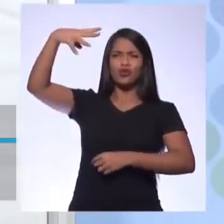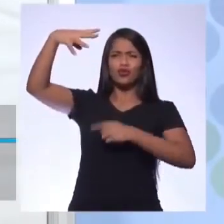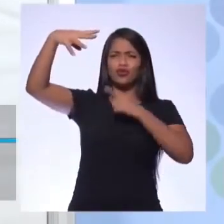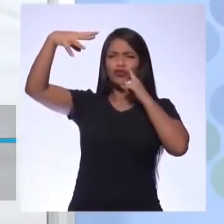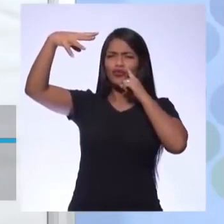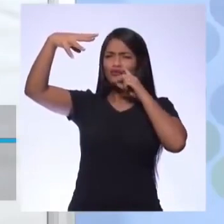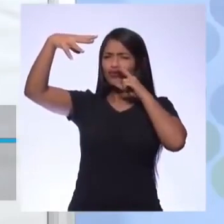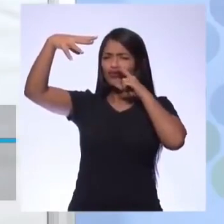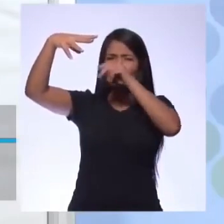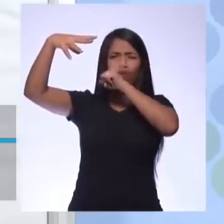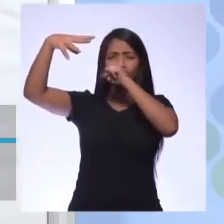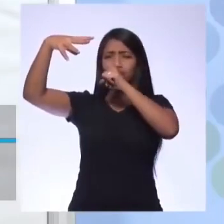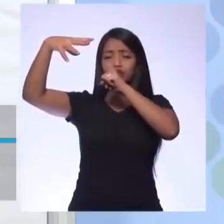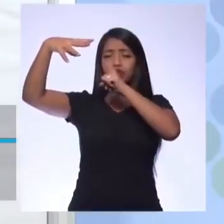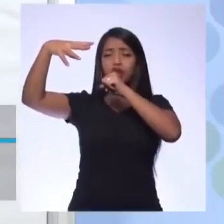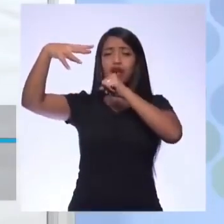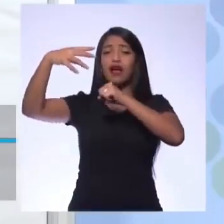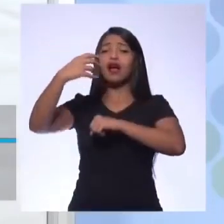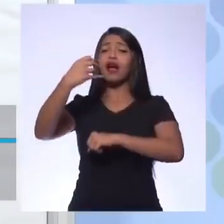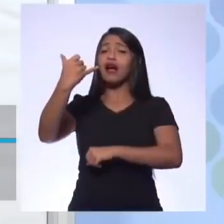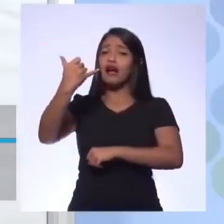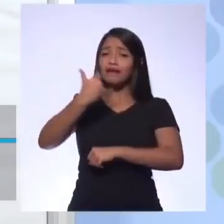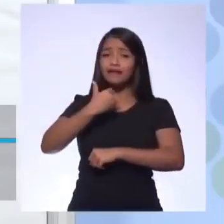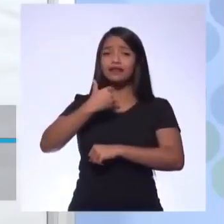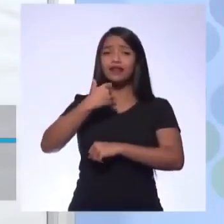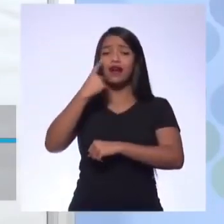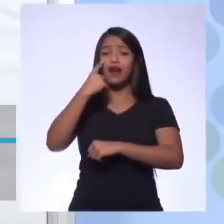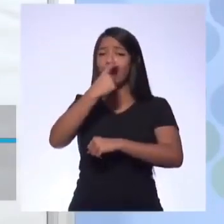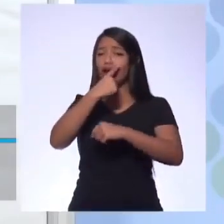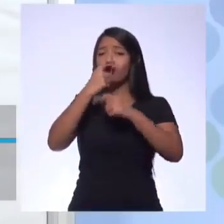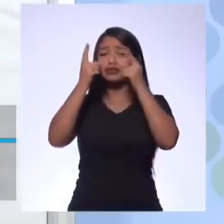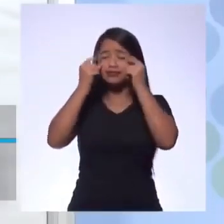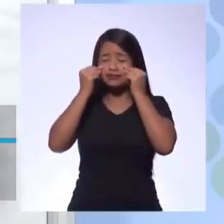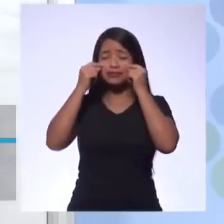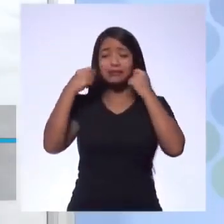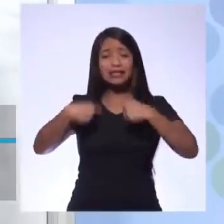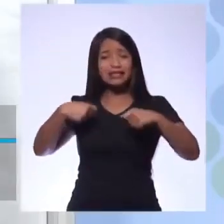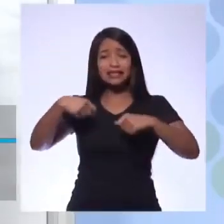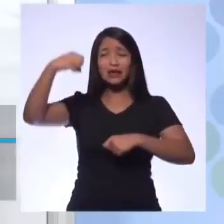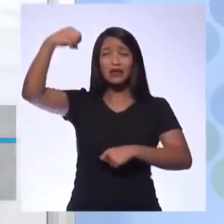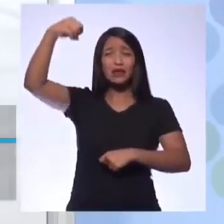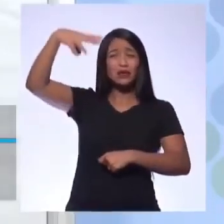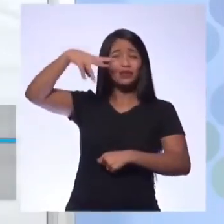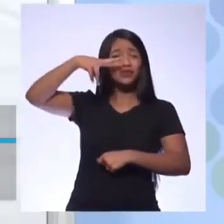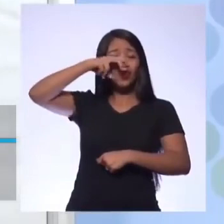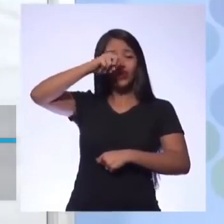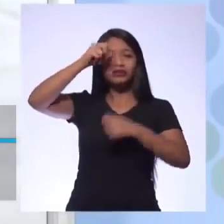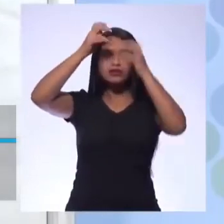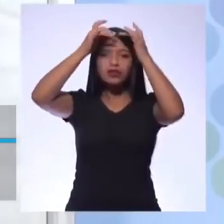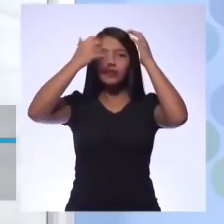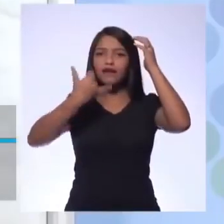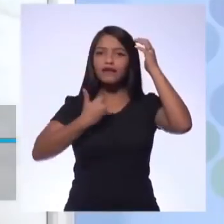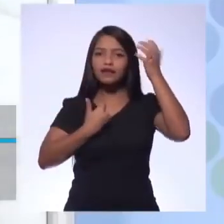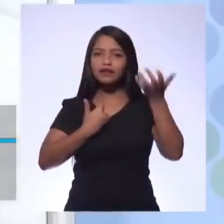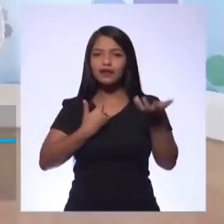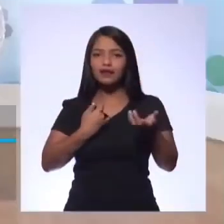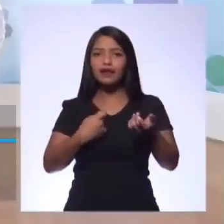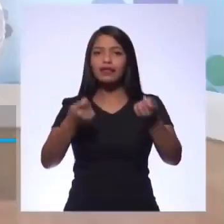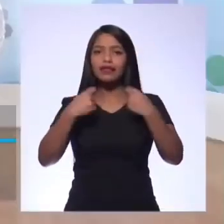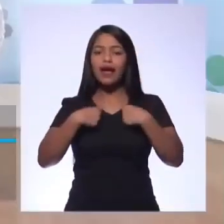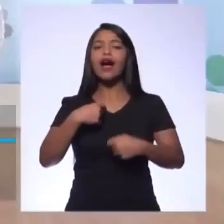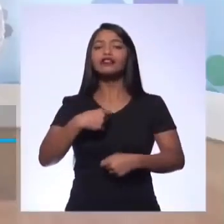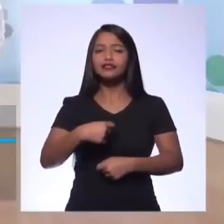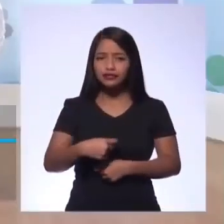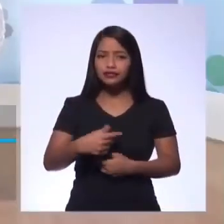precisa avisar essa pessoa para ela fechar os olhos, enfim, para ela contrair um pouco os olhos, que está entrando muita luz no olho dele. Olha que coisa maluca, né? É só